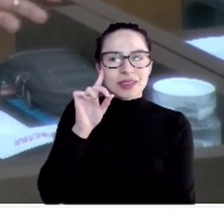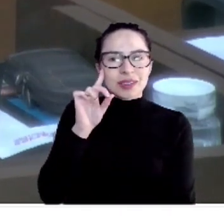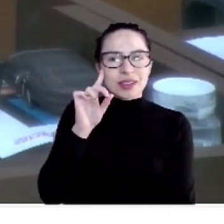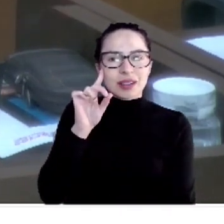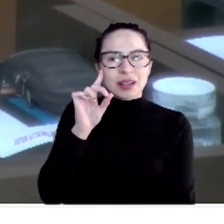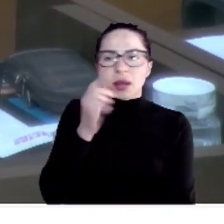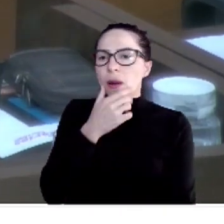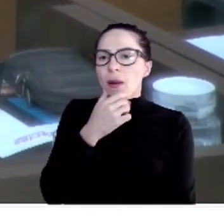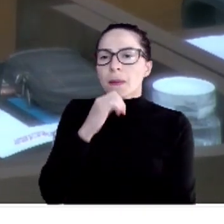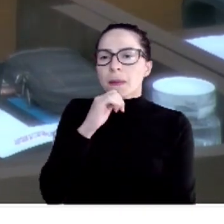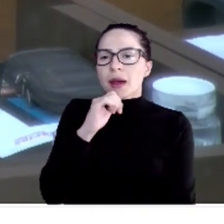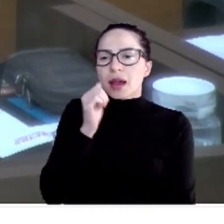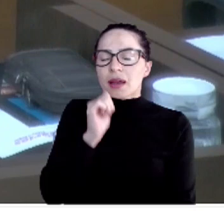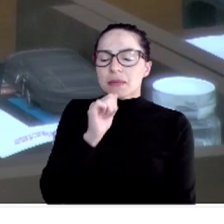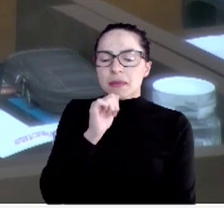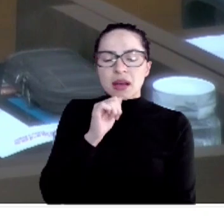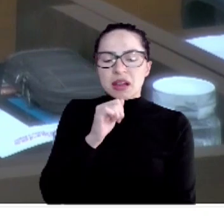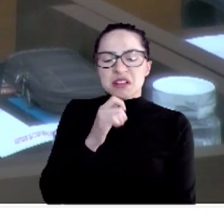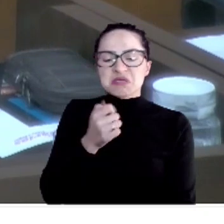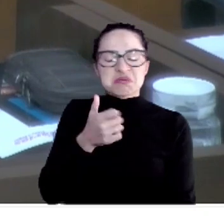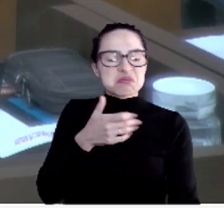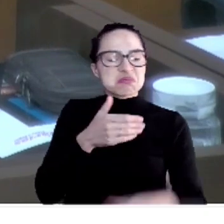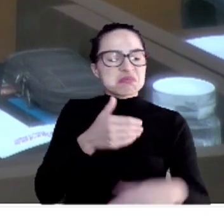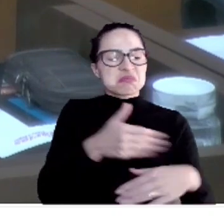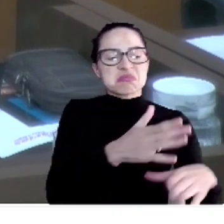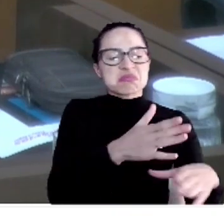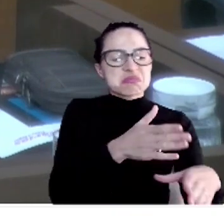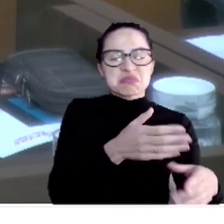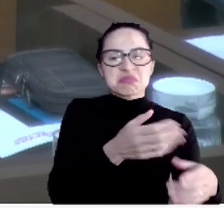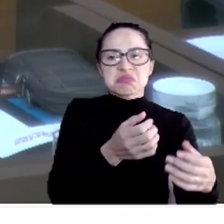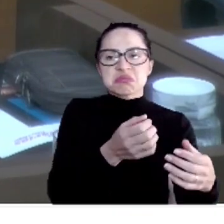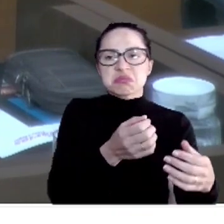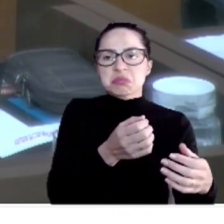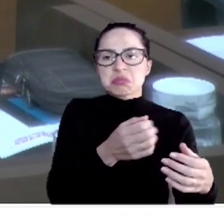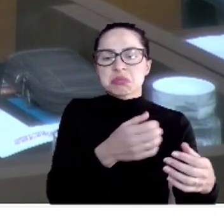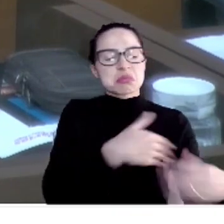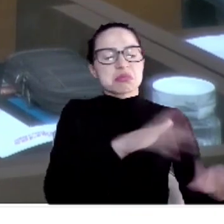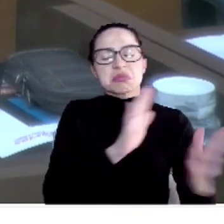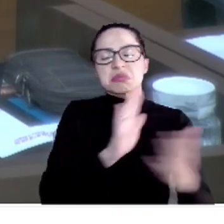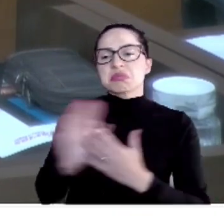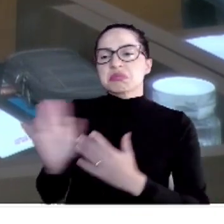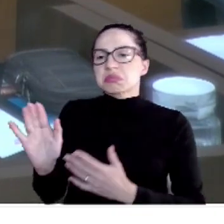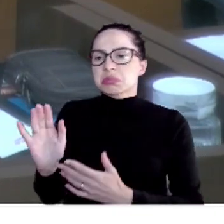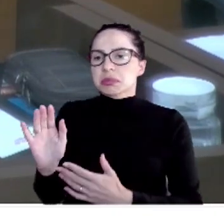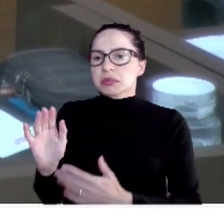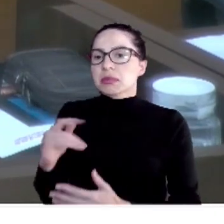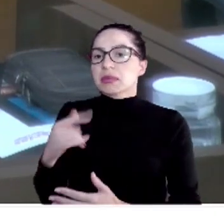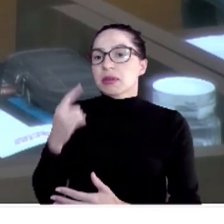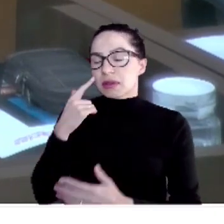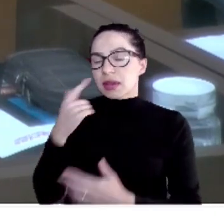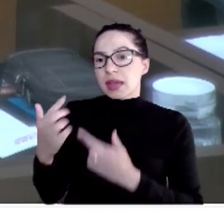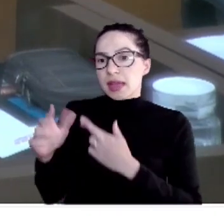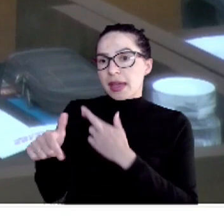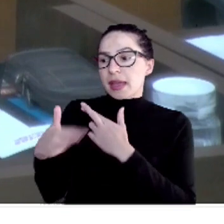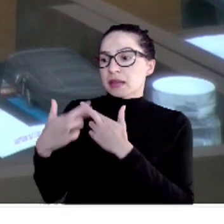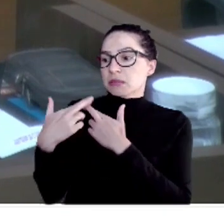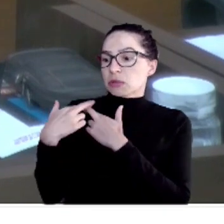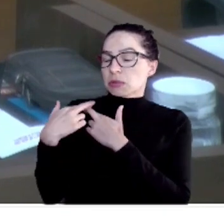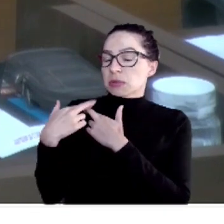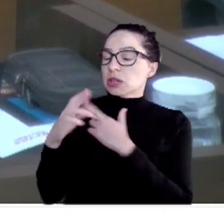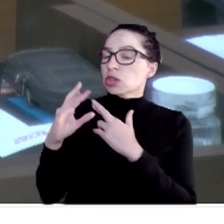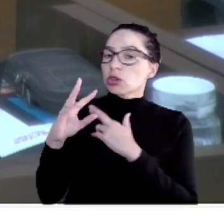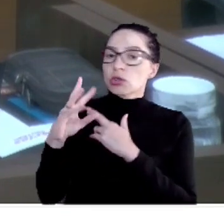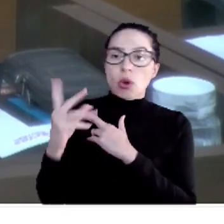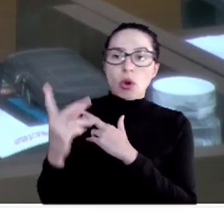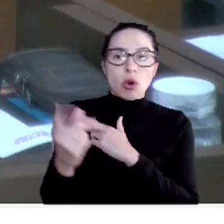entregam, mal colocam a criança dentro de casa. Então eu vejo que aqui é uma responsabilidade, é uma questão assim, de todas as partes,